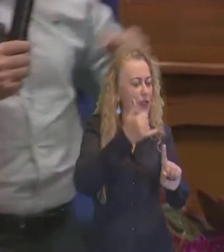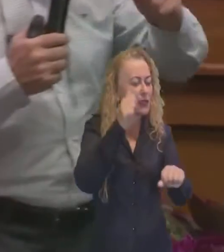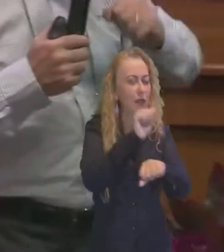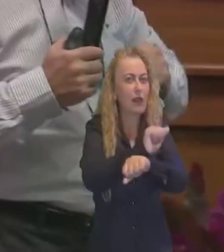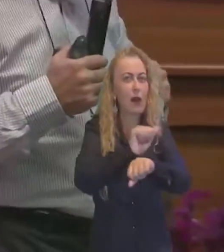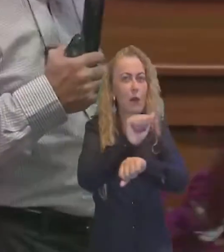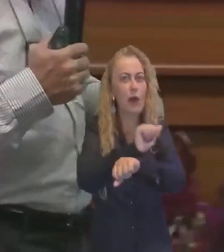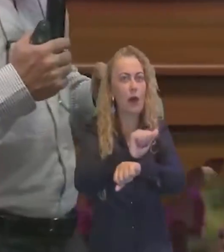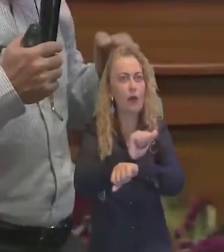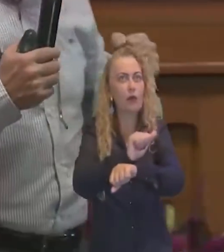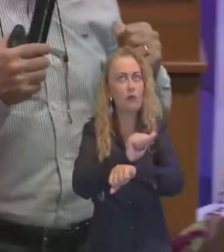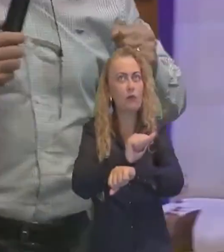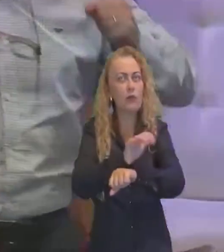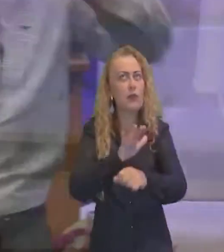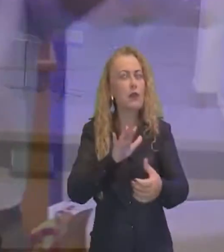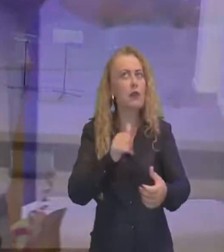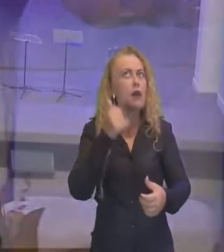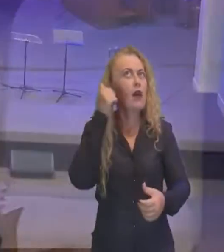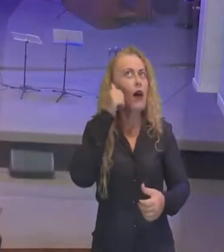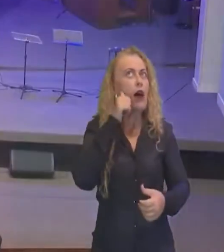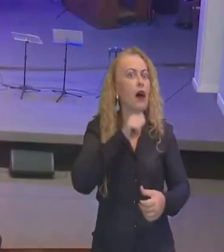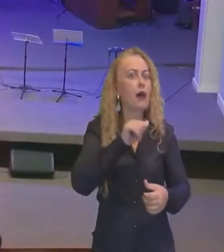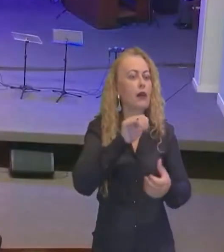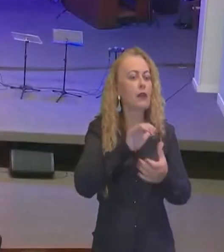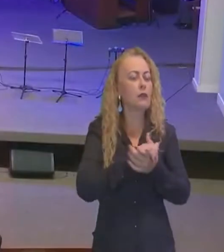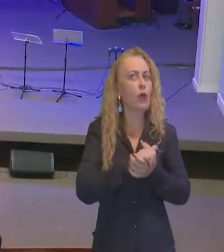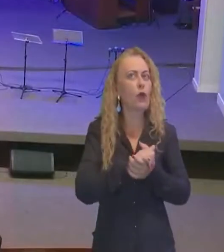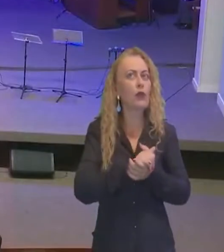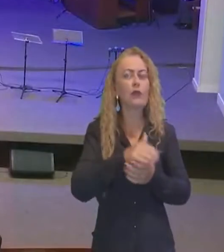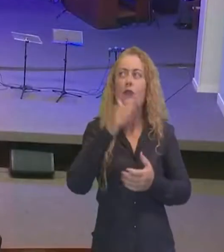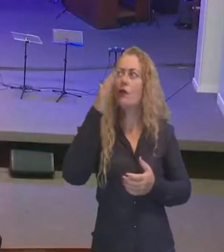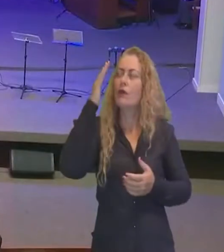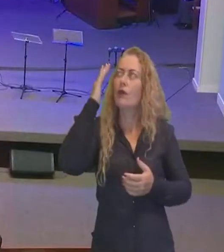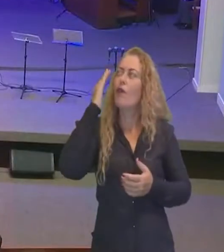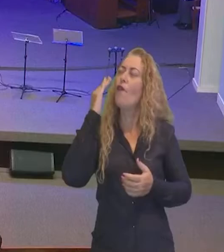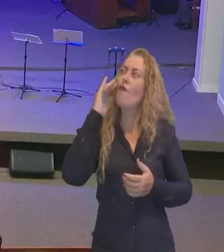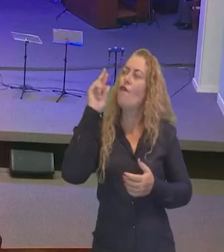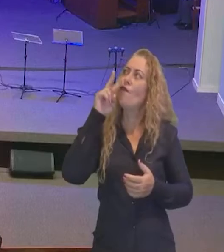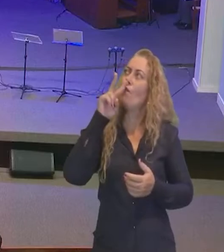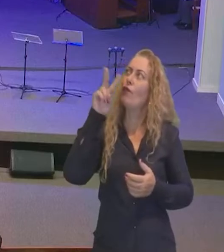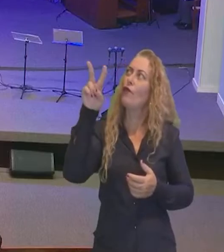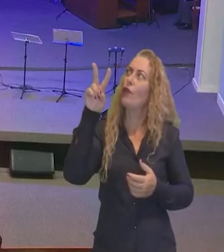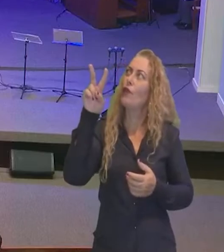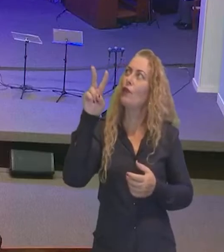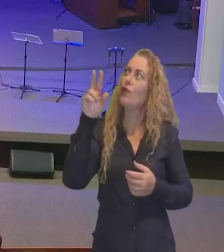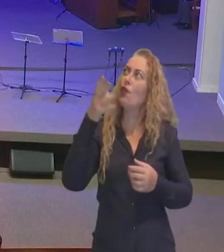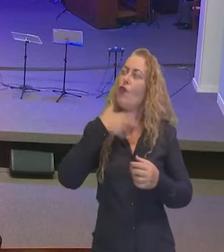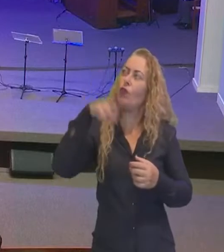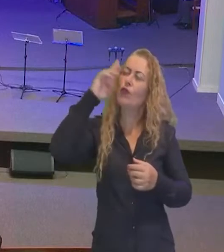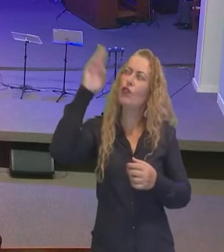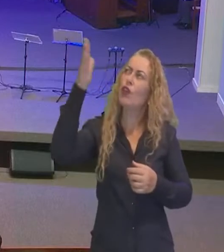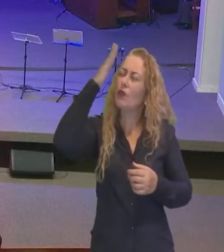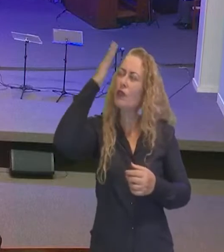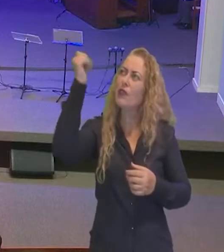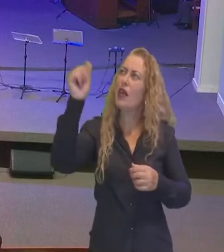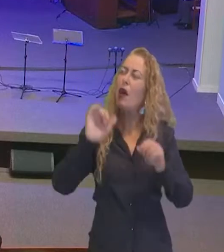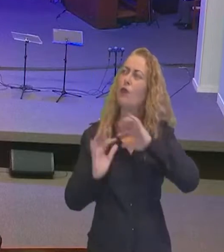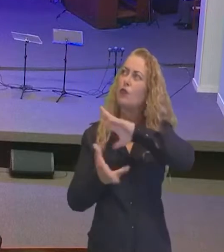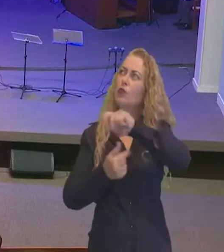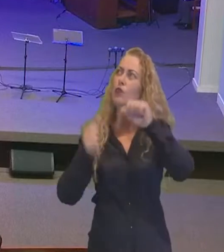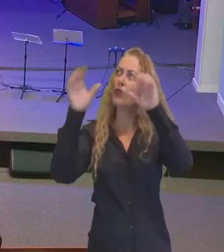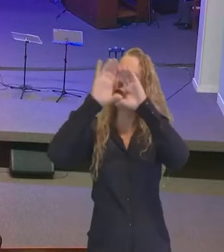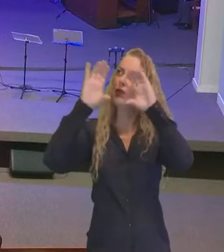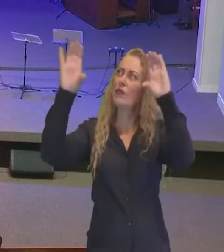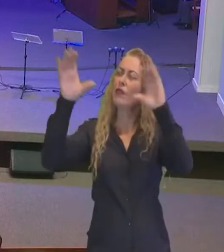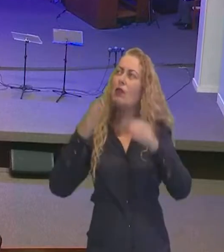quê? Porque ela pensou, o Senhor Deus entende de todas essas coisas, de planetas, de estrela, de criação, mas eu não sabe que eu